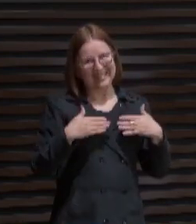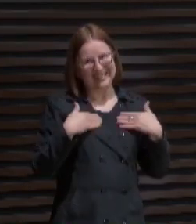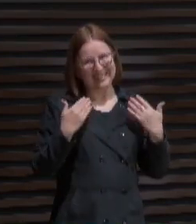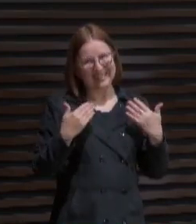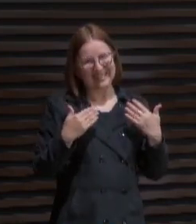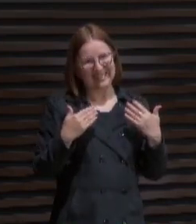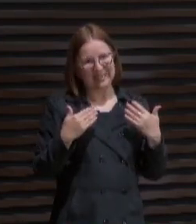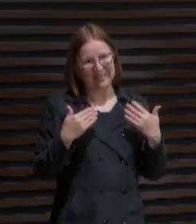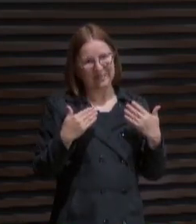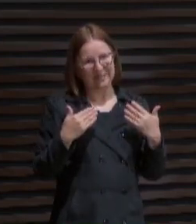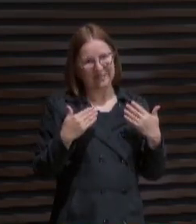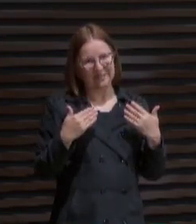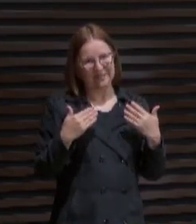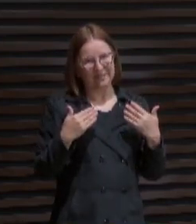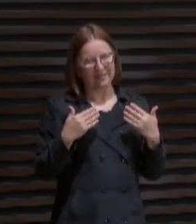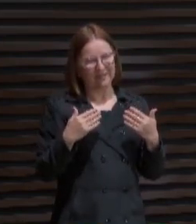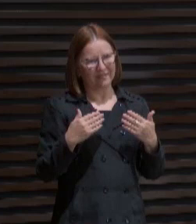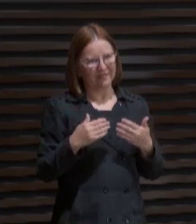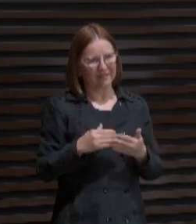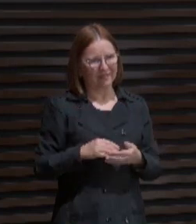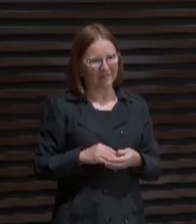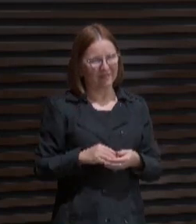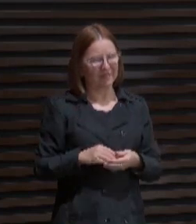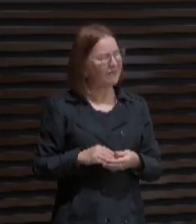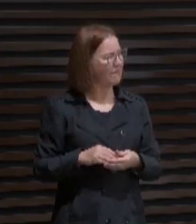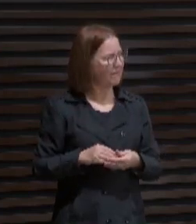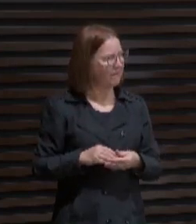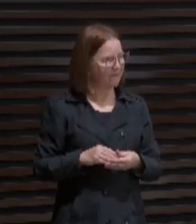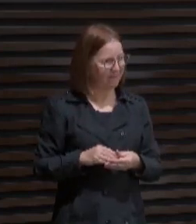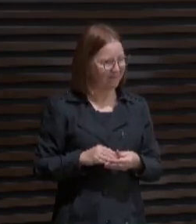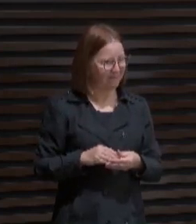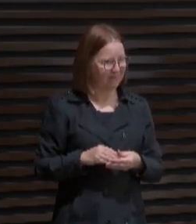e segura esperança. Irmãos,